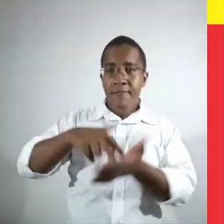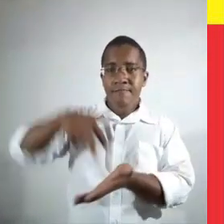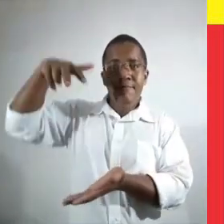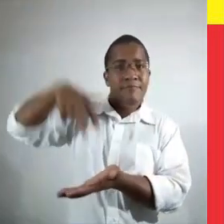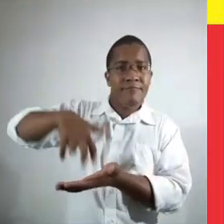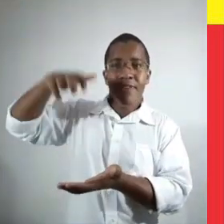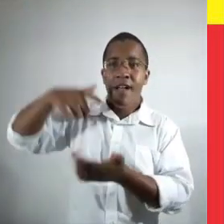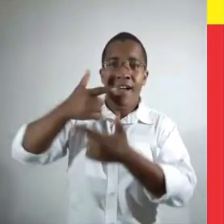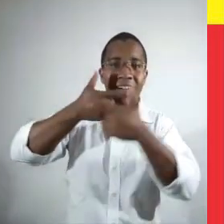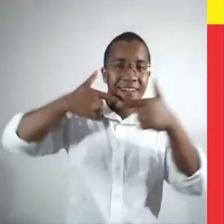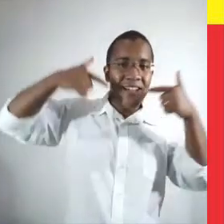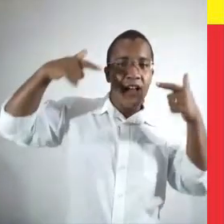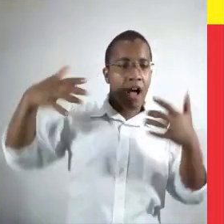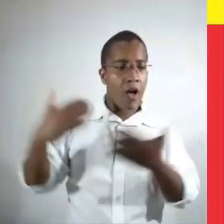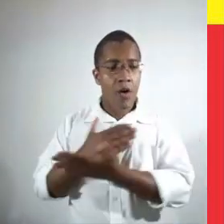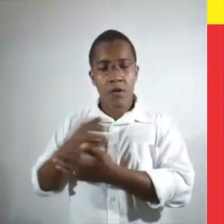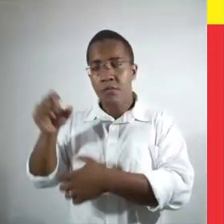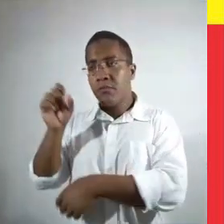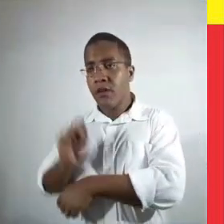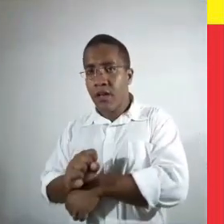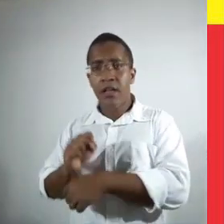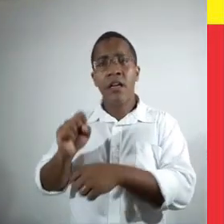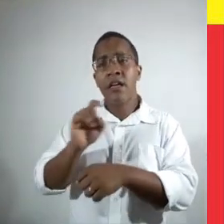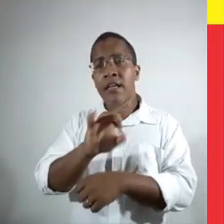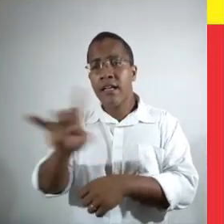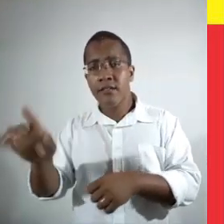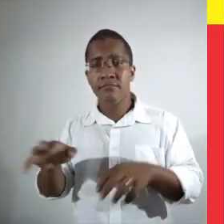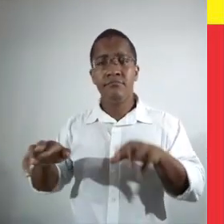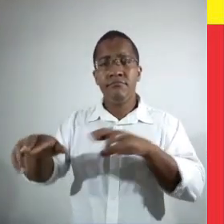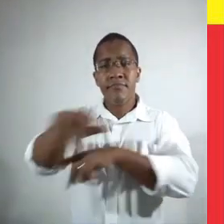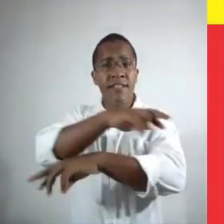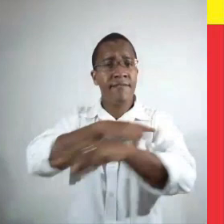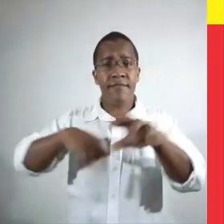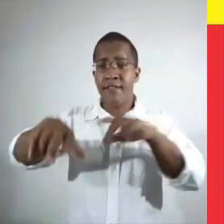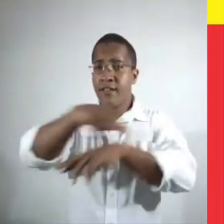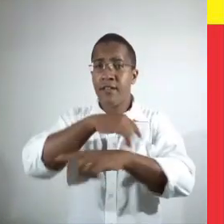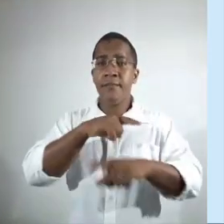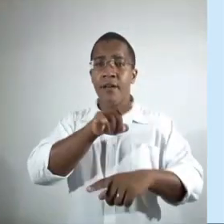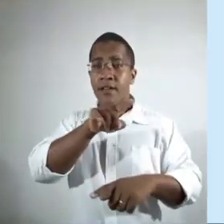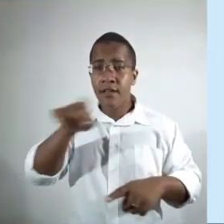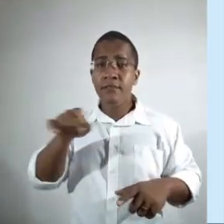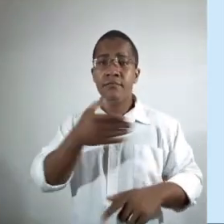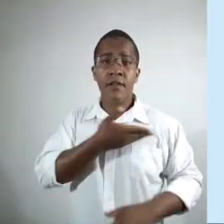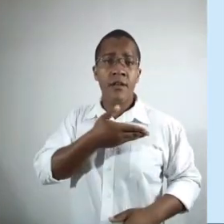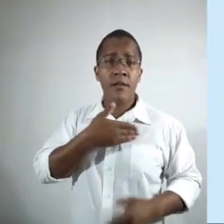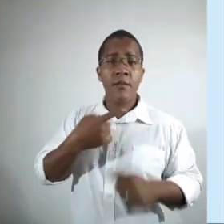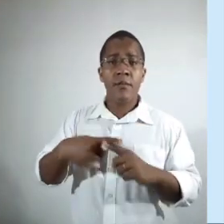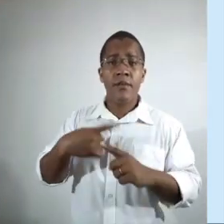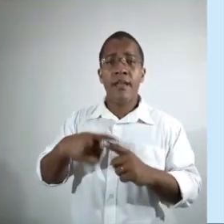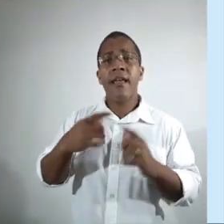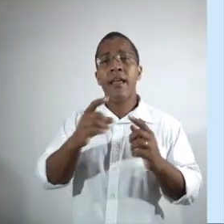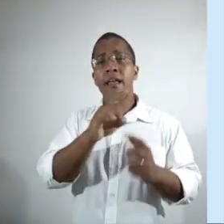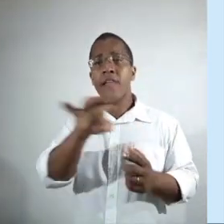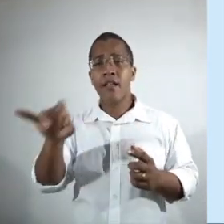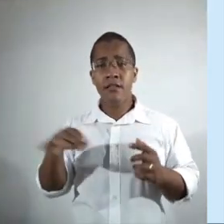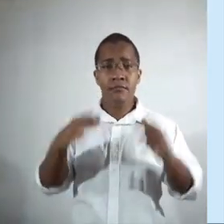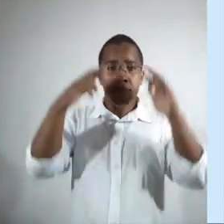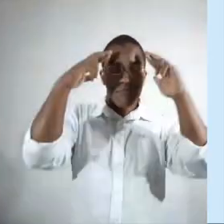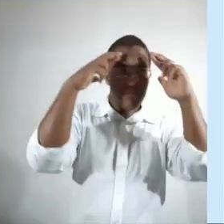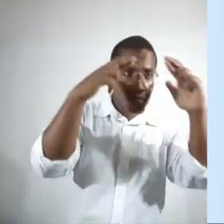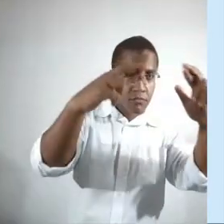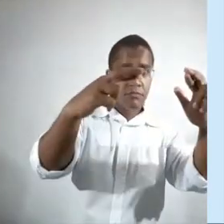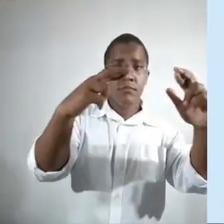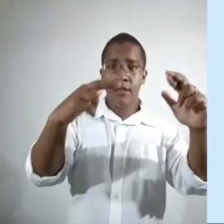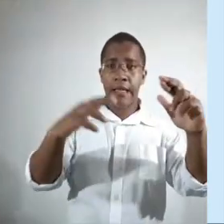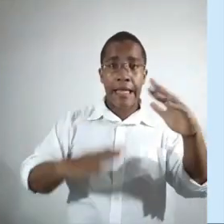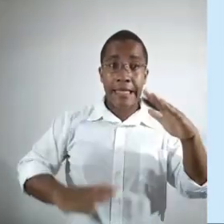está pulando, outro está parado, cada um com um comportamento, mas são todos amigos. Por quê? Cada um vai respeitar